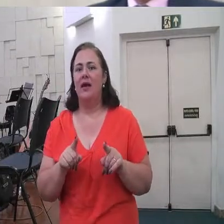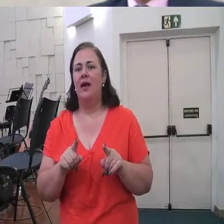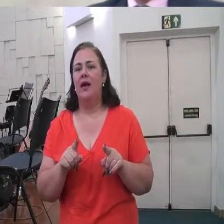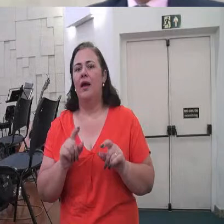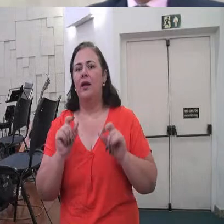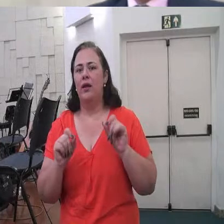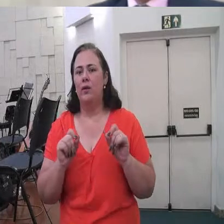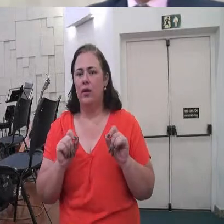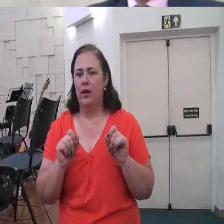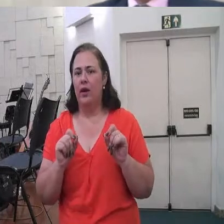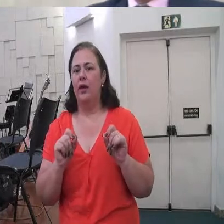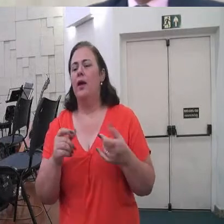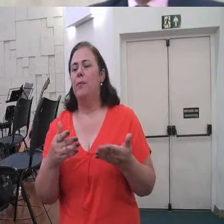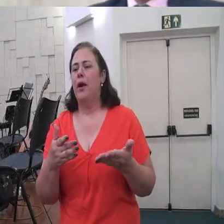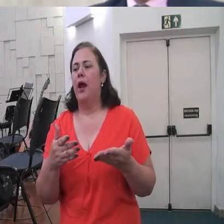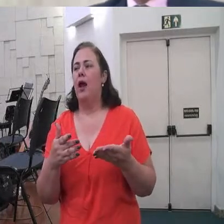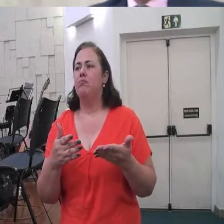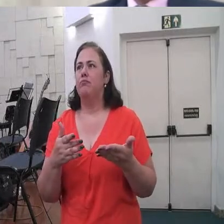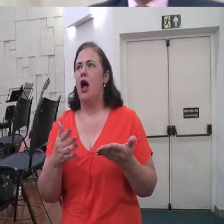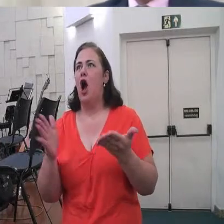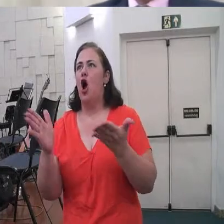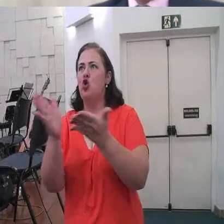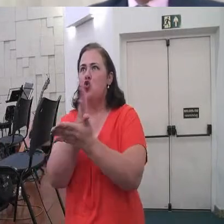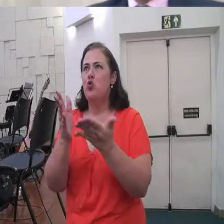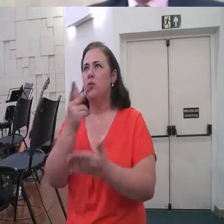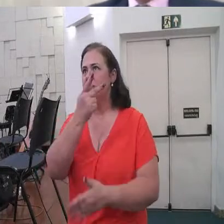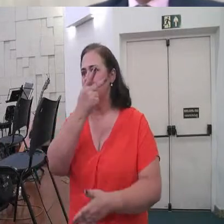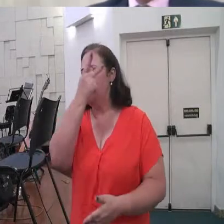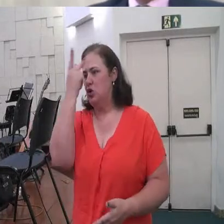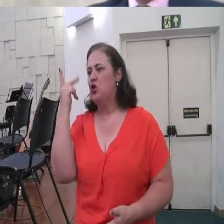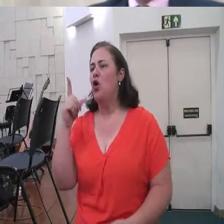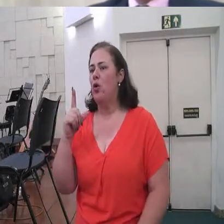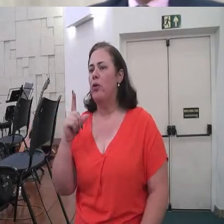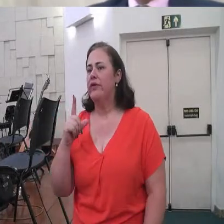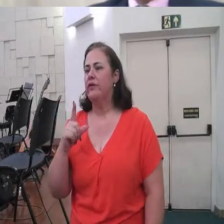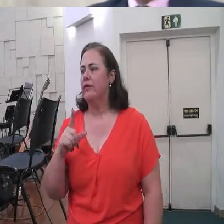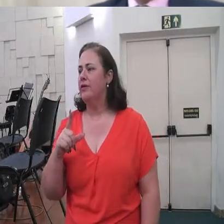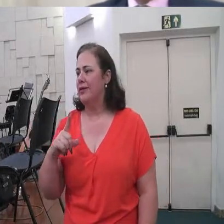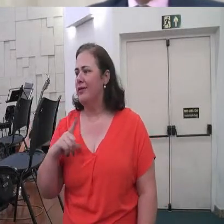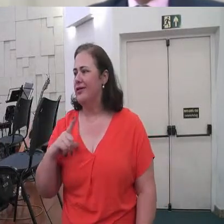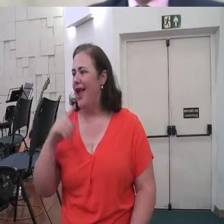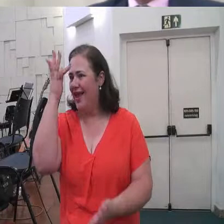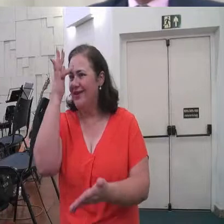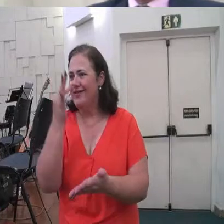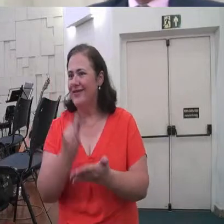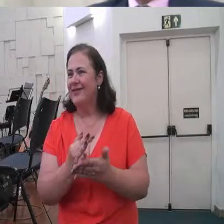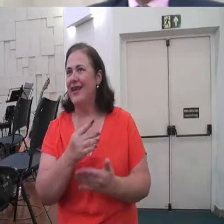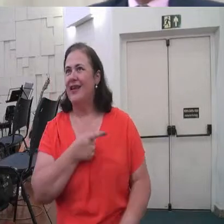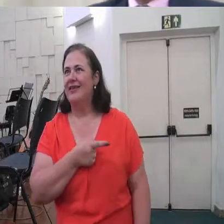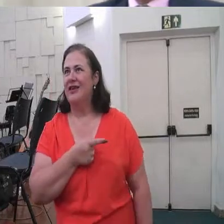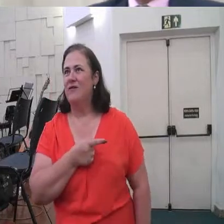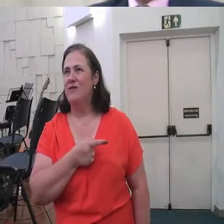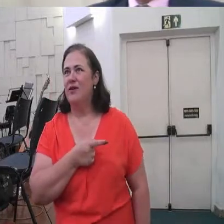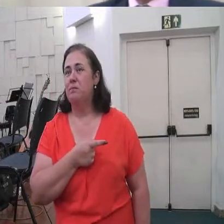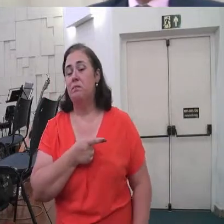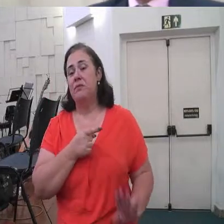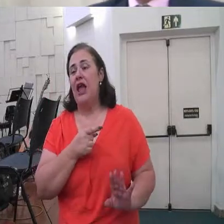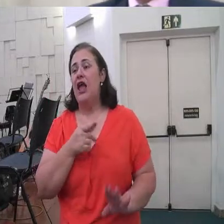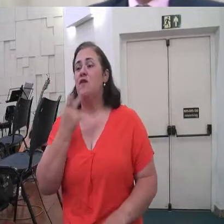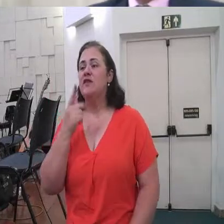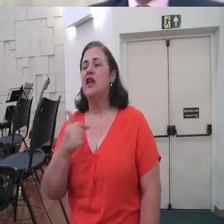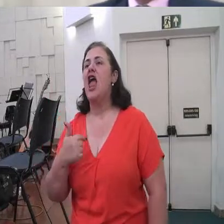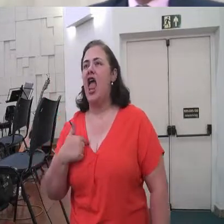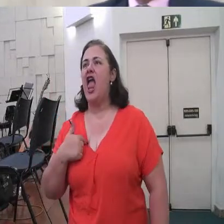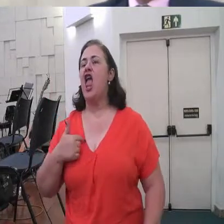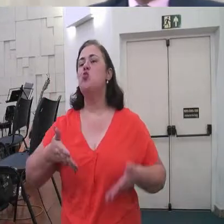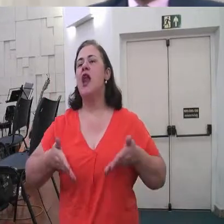conheça, não é? De vez em quando nós ouvimos algumas pessoas dizerem assim: eu nasci assim, cresci assim e